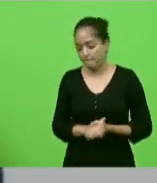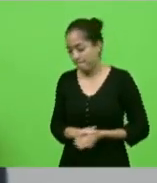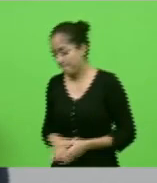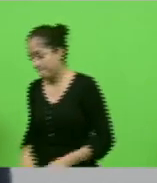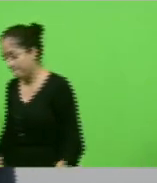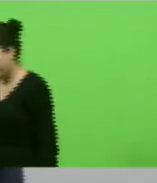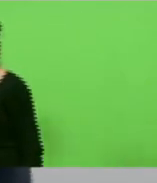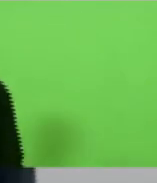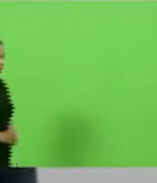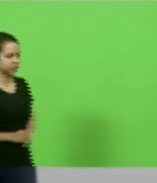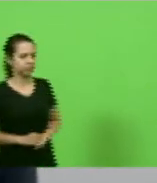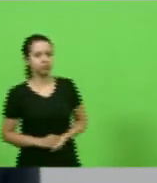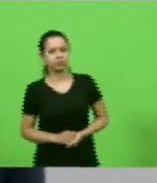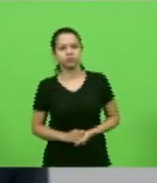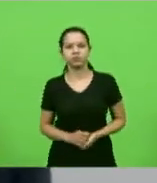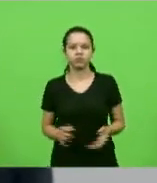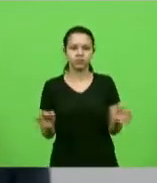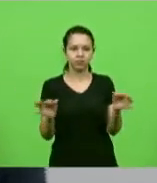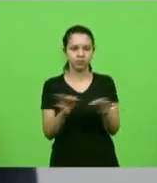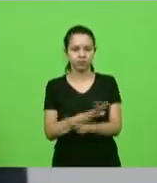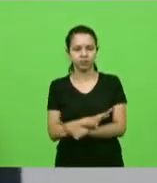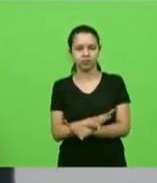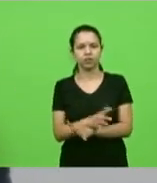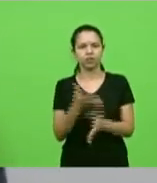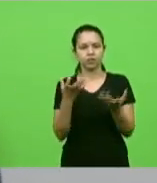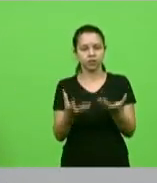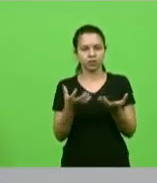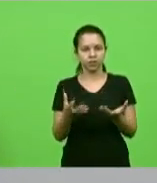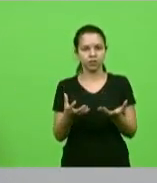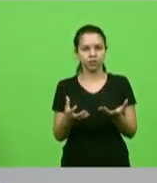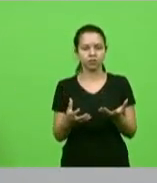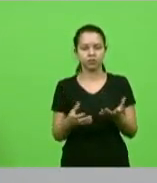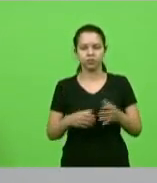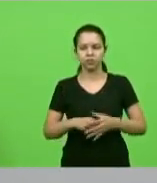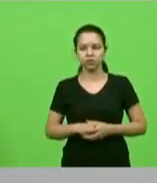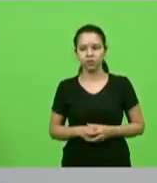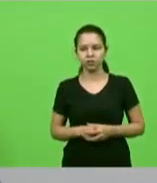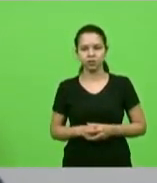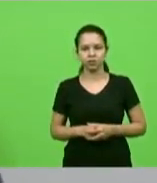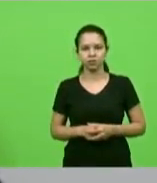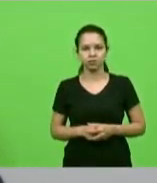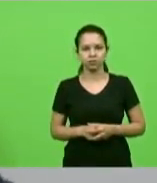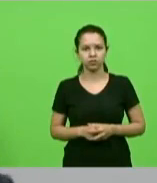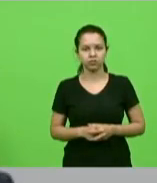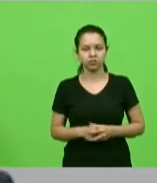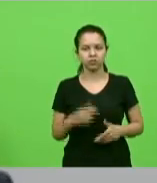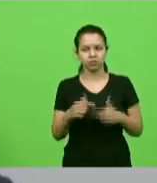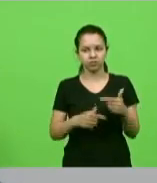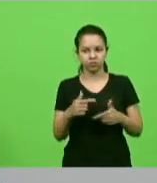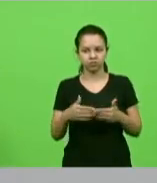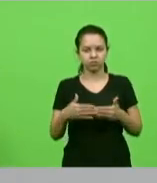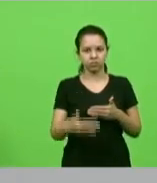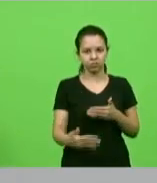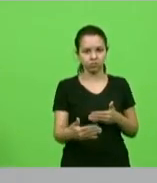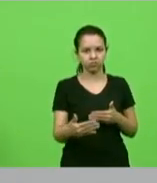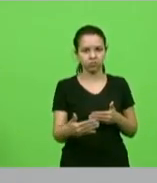Eu gostaria, só finalizando, porque árduo foi o trabalho, depois de tanto tempo,